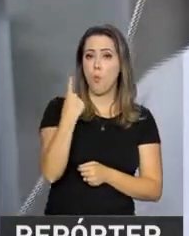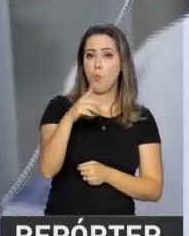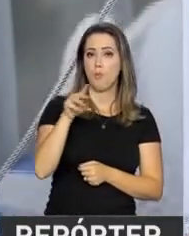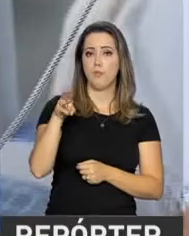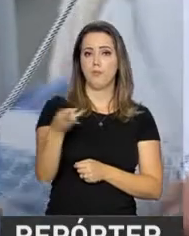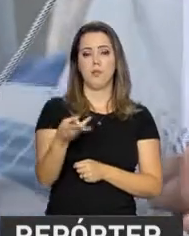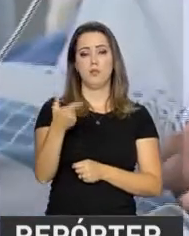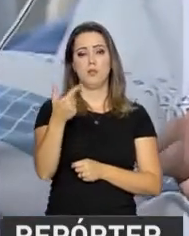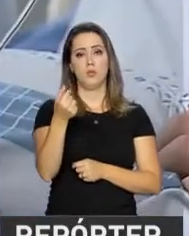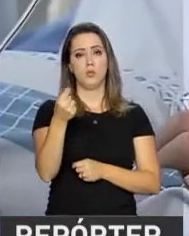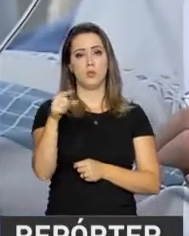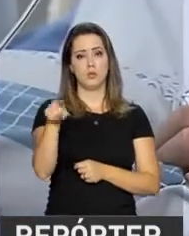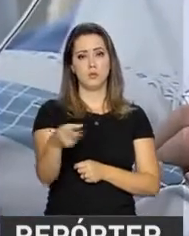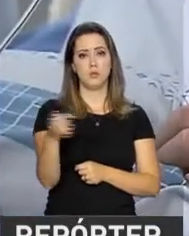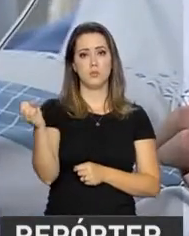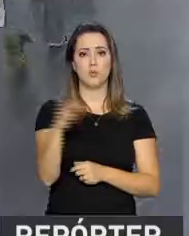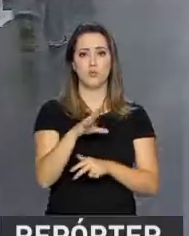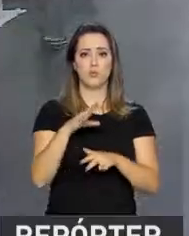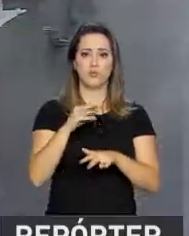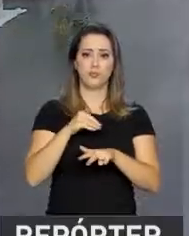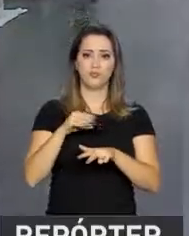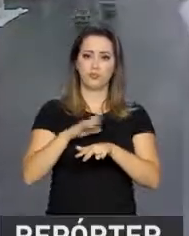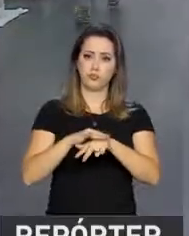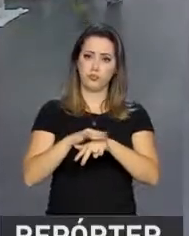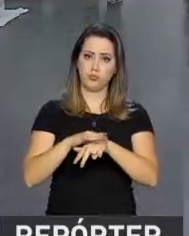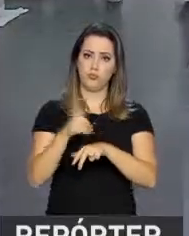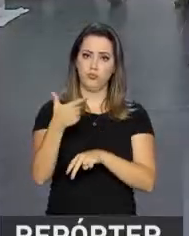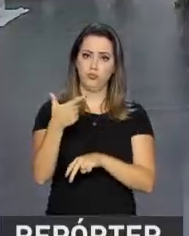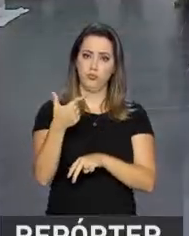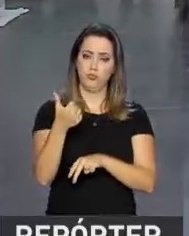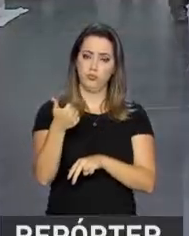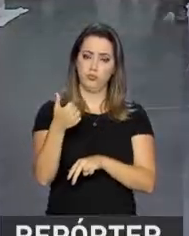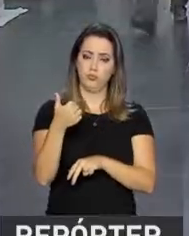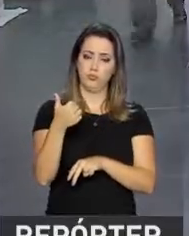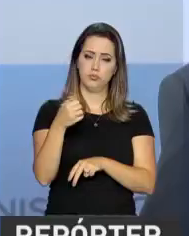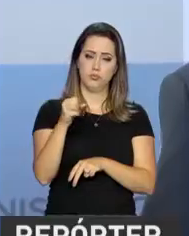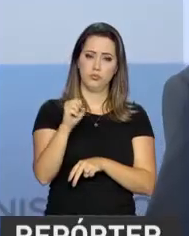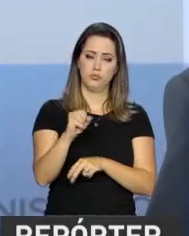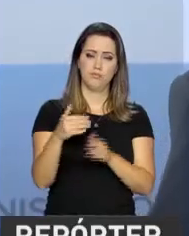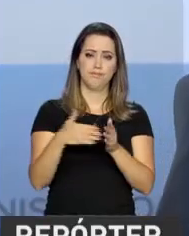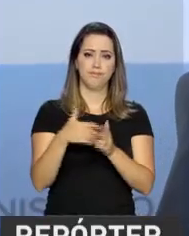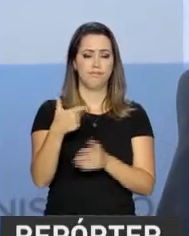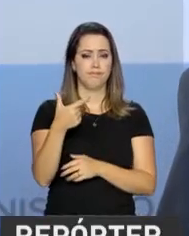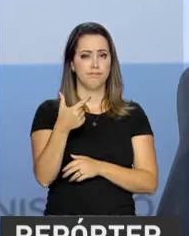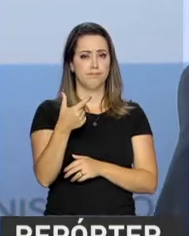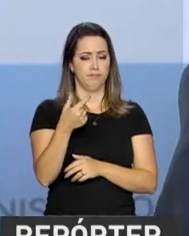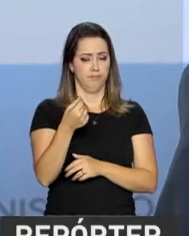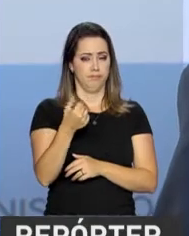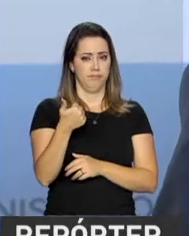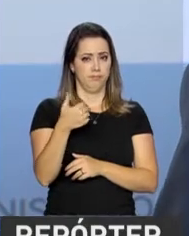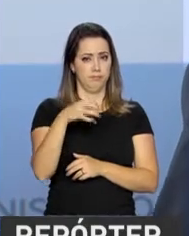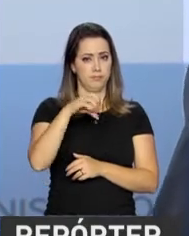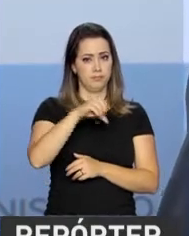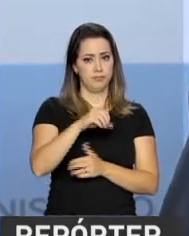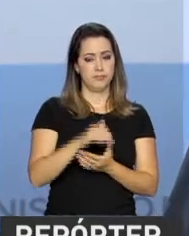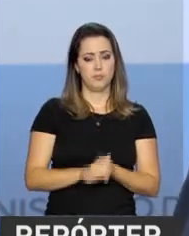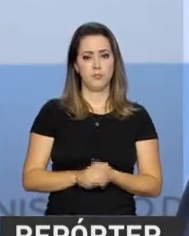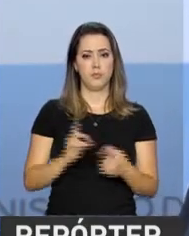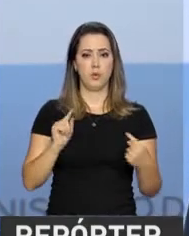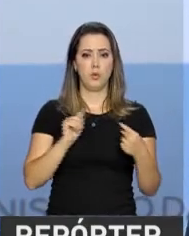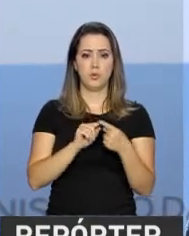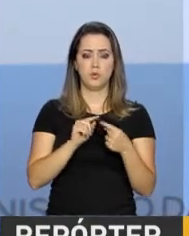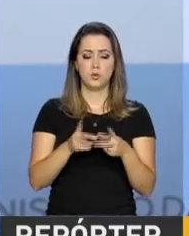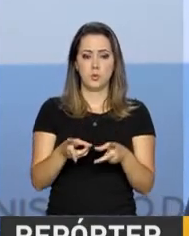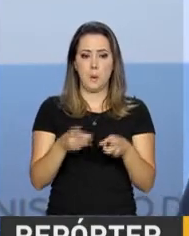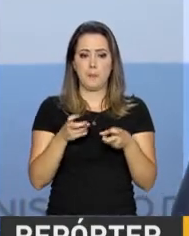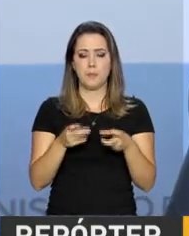duzentos mil novos casos da doença em 2018 e 2019 estratégias elas vão ter é o foco na detecção